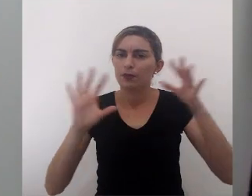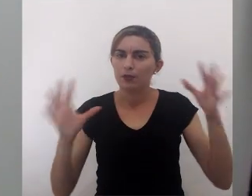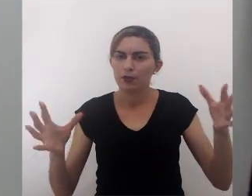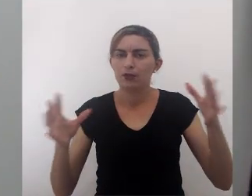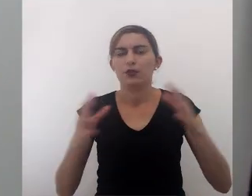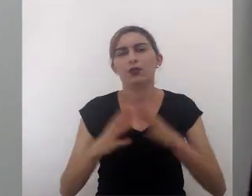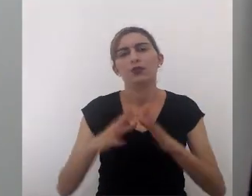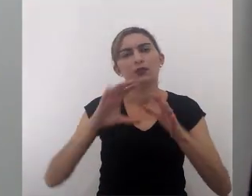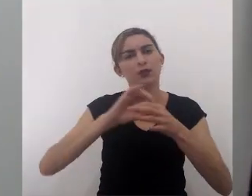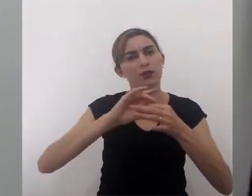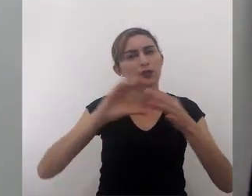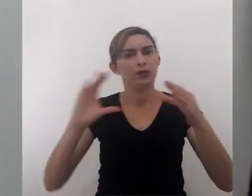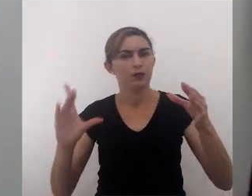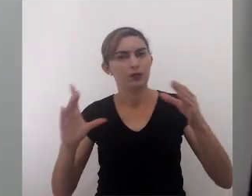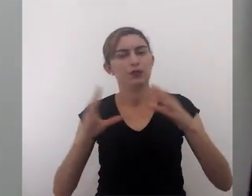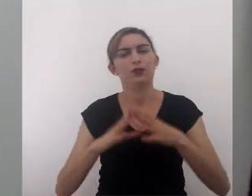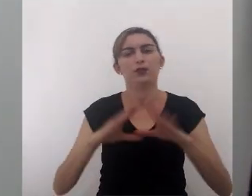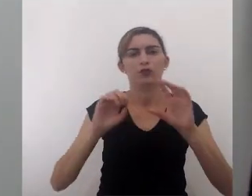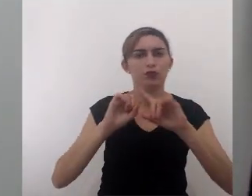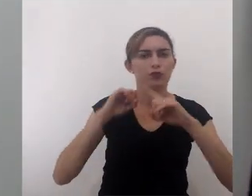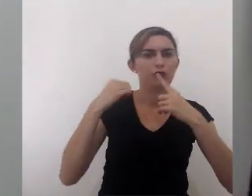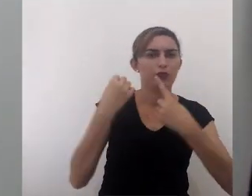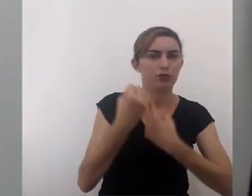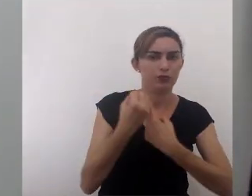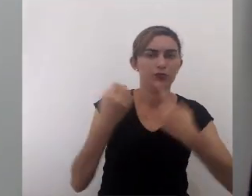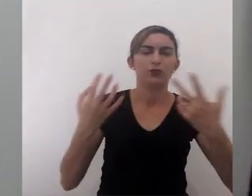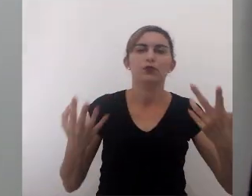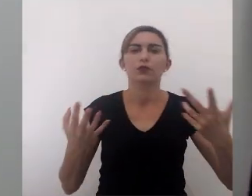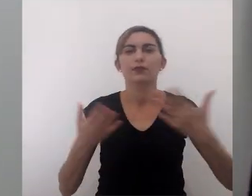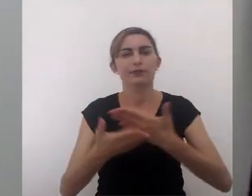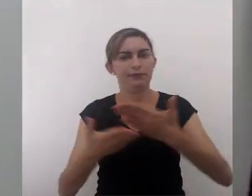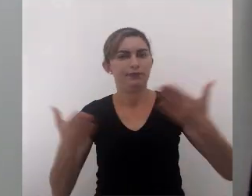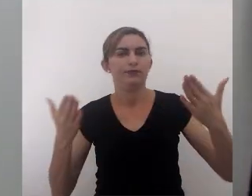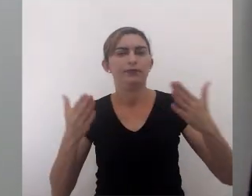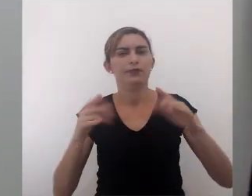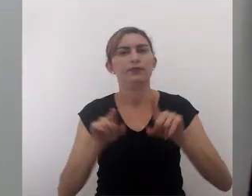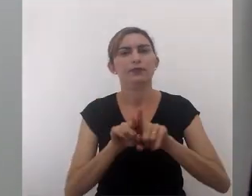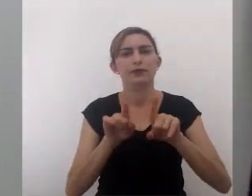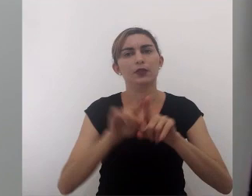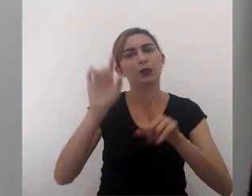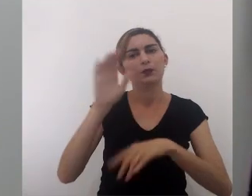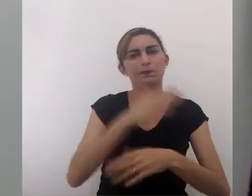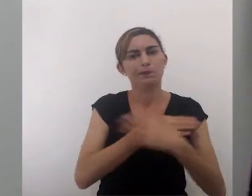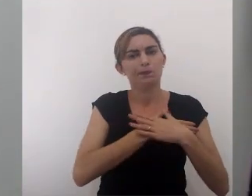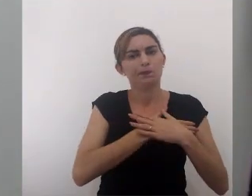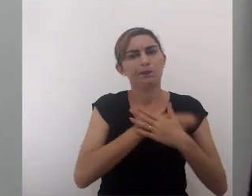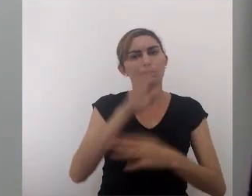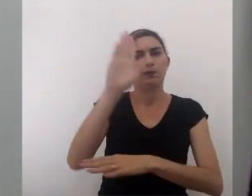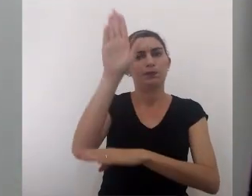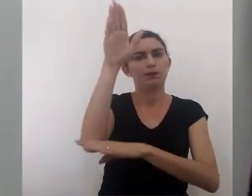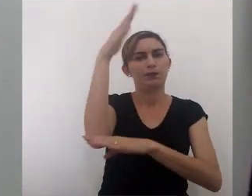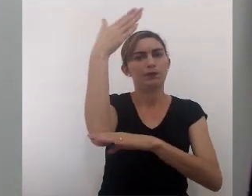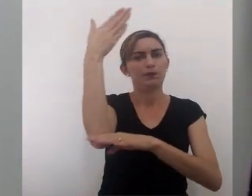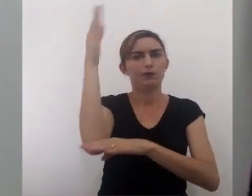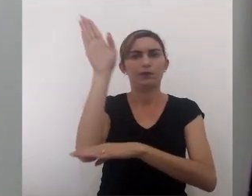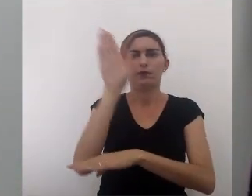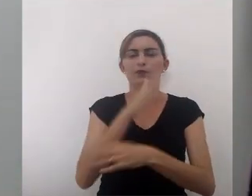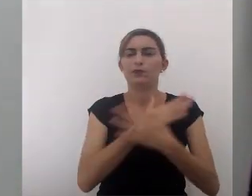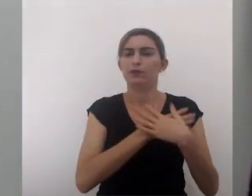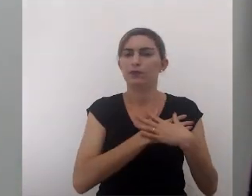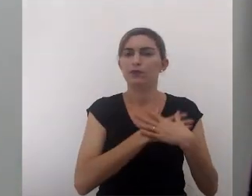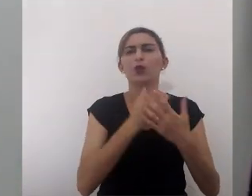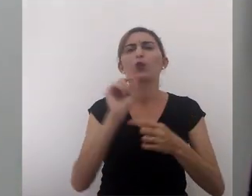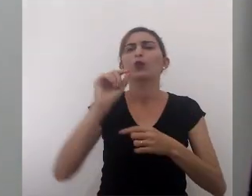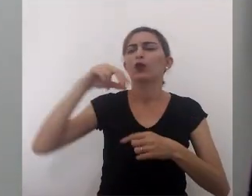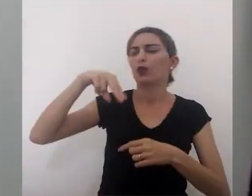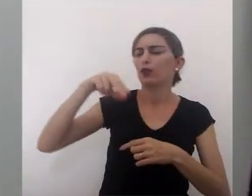Liberais, democratas, socialistas e, acima de tudo, nacionalistas. Então, vejam, eu pergunto a você,